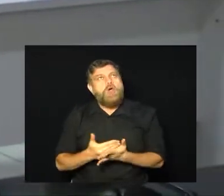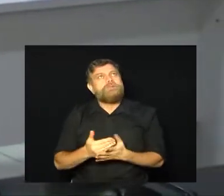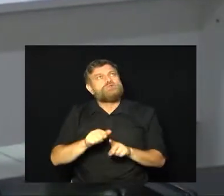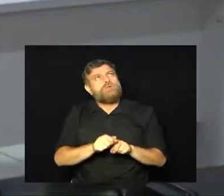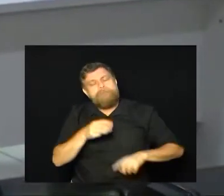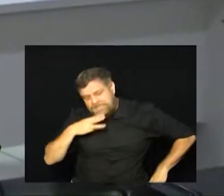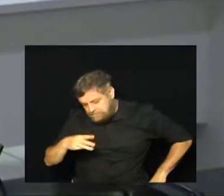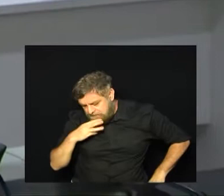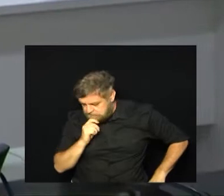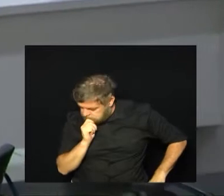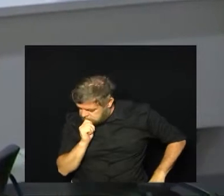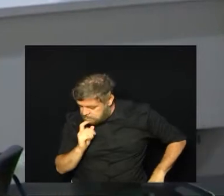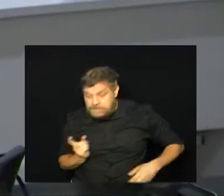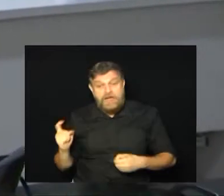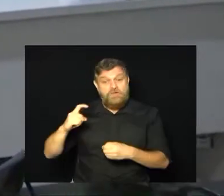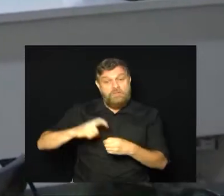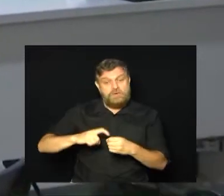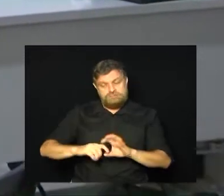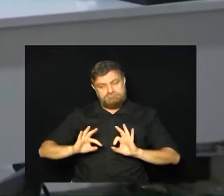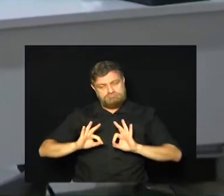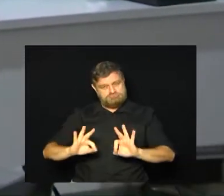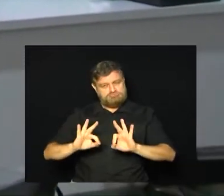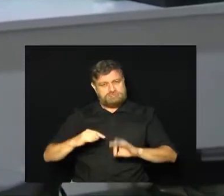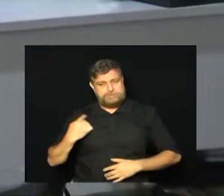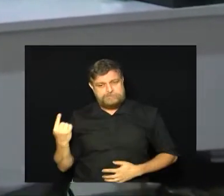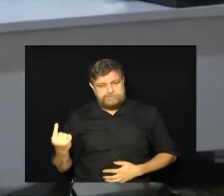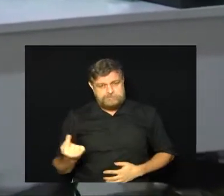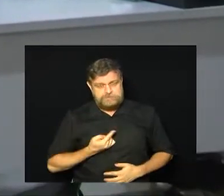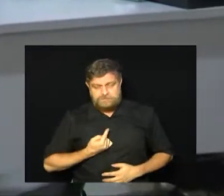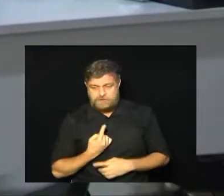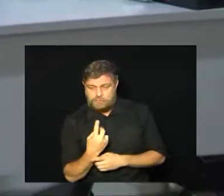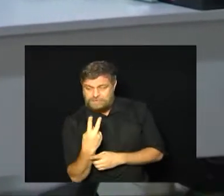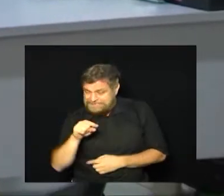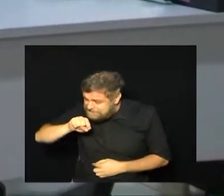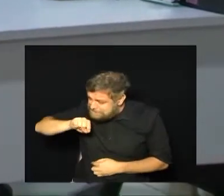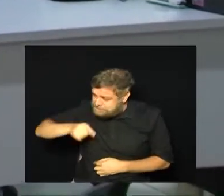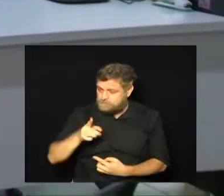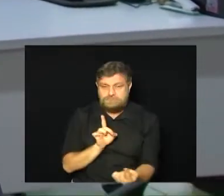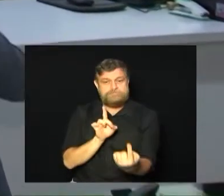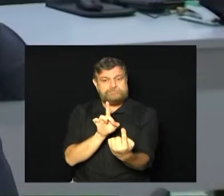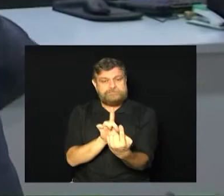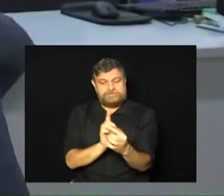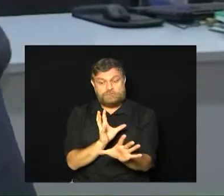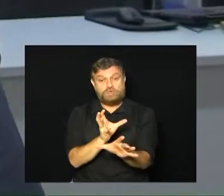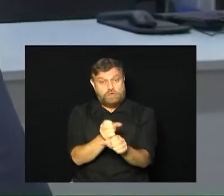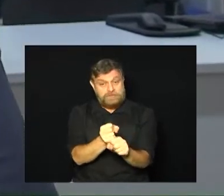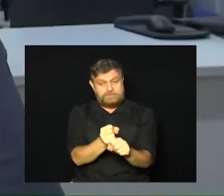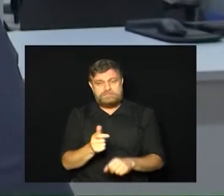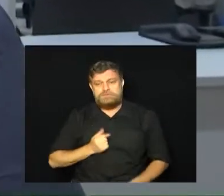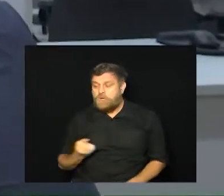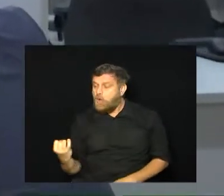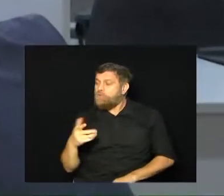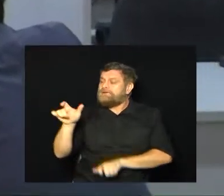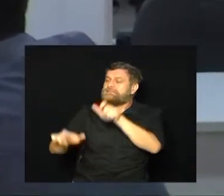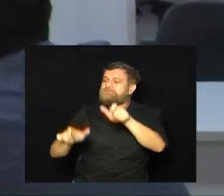março, que nos trouxe um retorno muito grande, nós tivemos 12 mil atendimentos. Bom, quantas pessoas